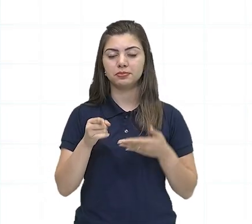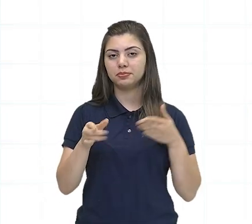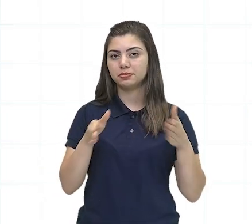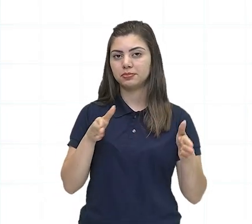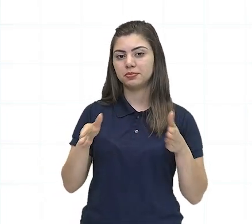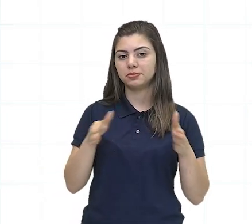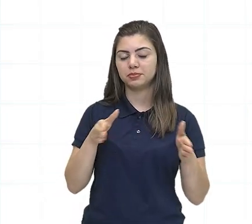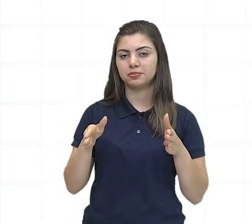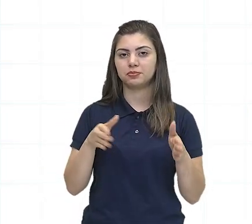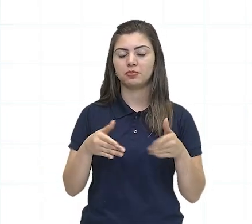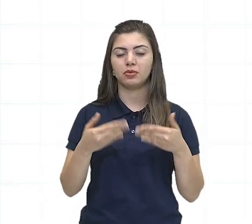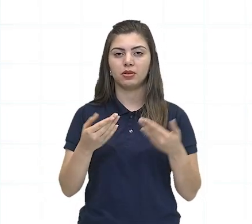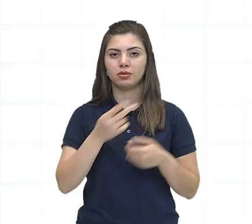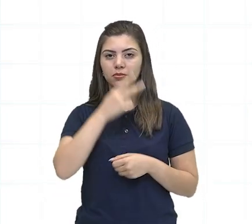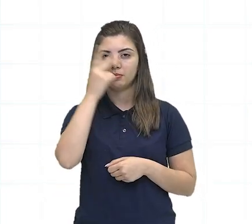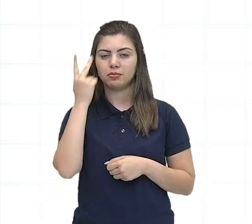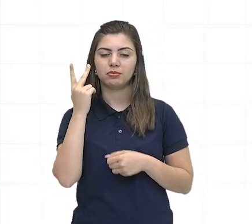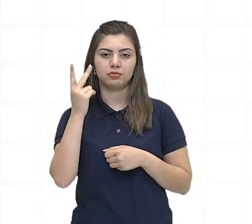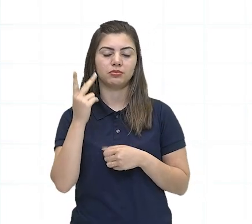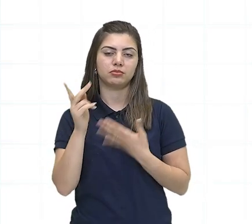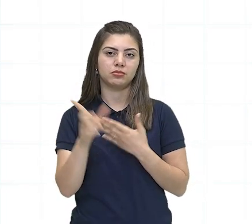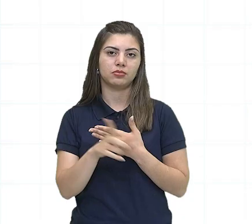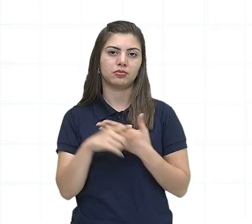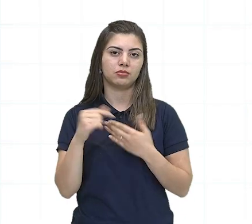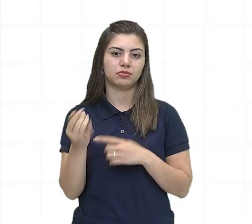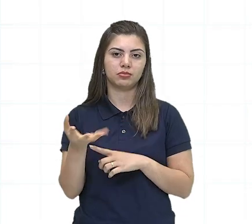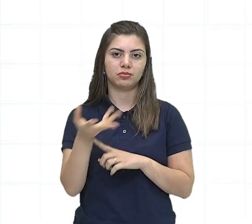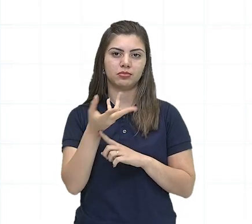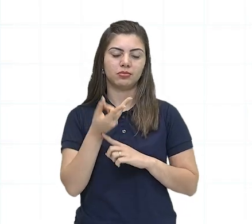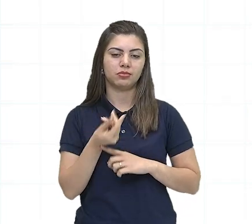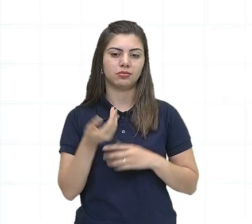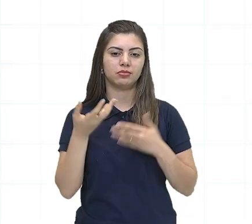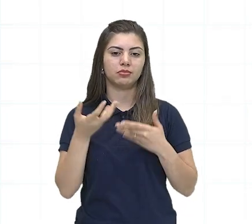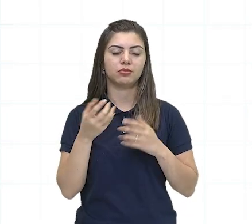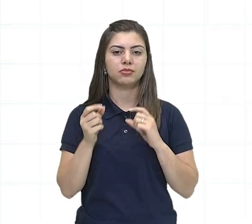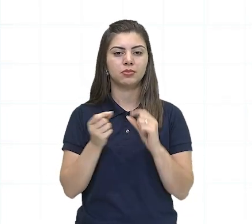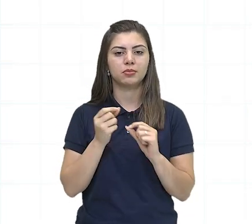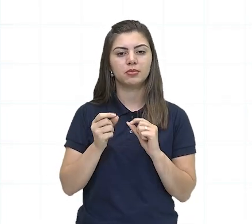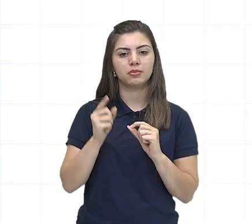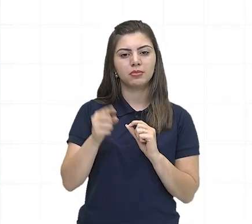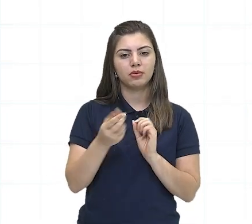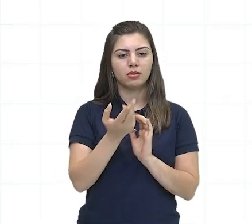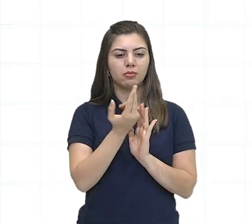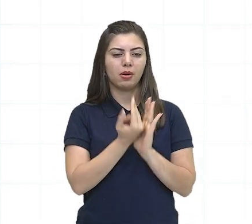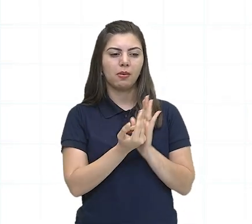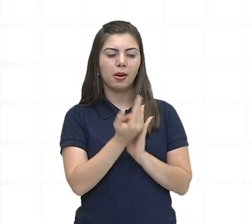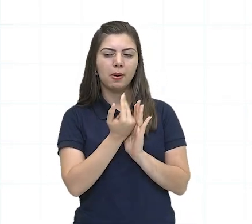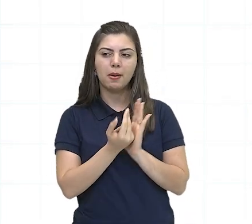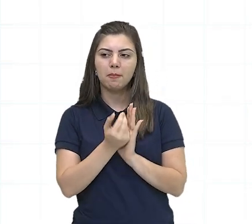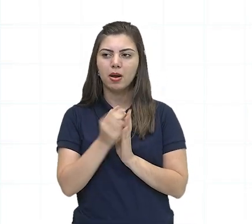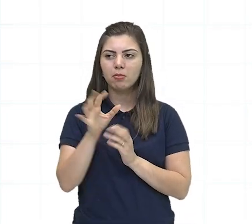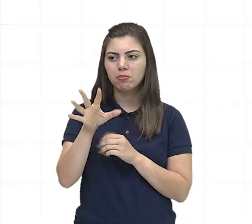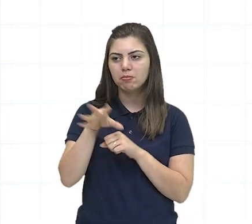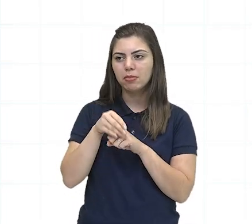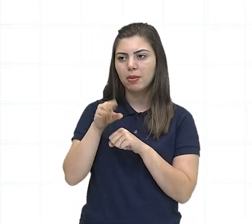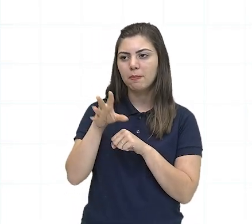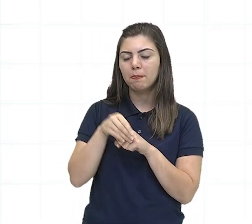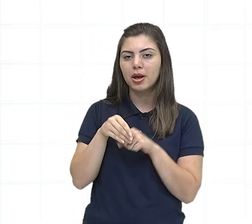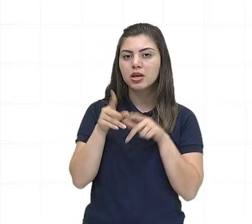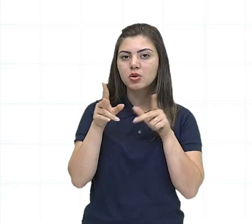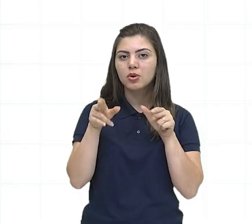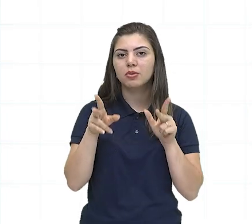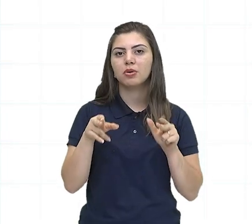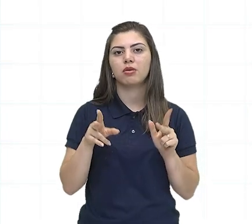artistas, eles queriam fazer uma composição o mais real possível. Então, eles organizavam numa